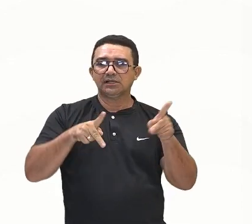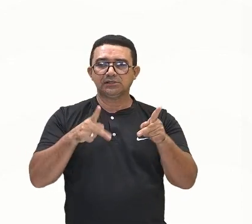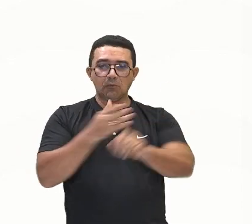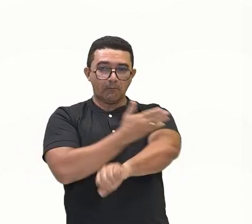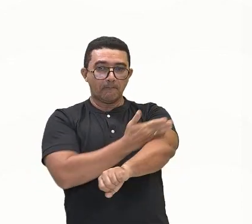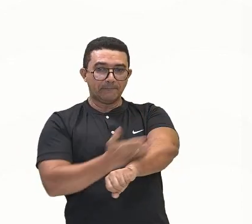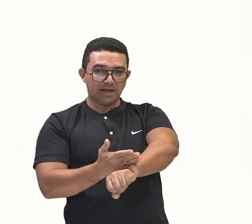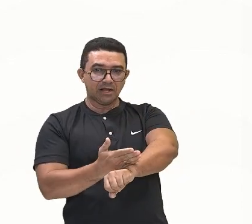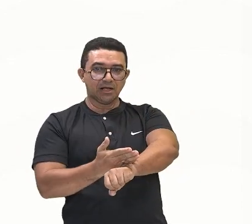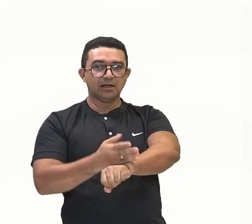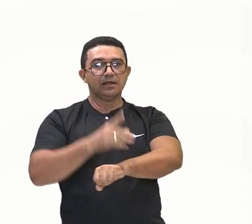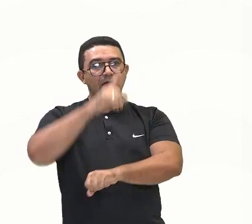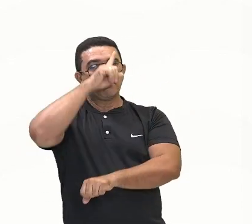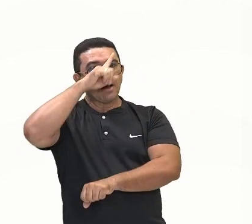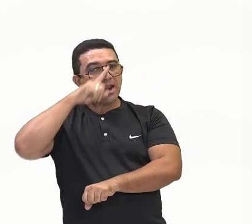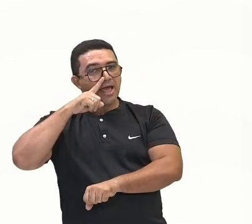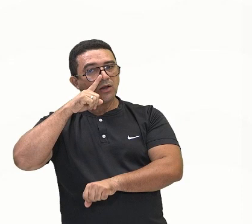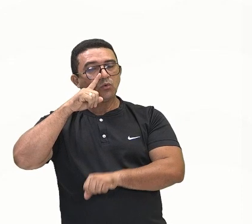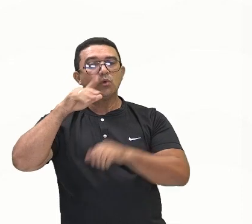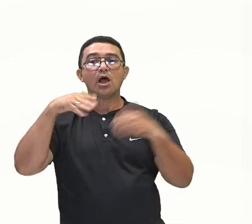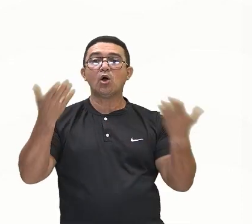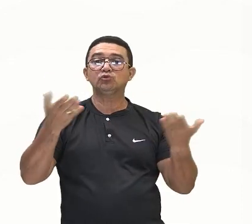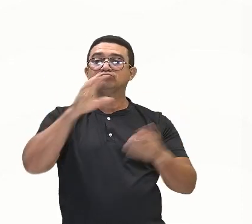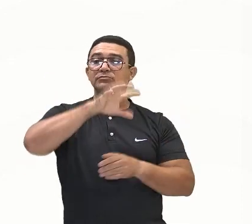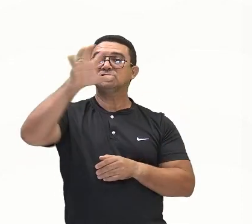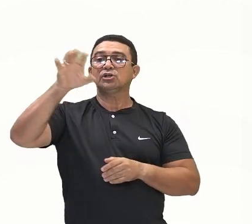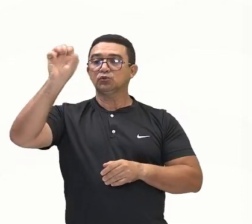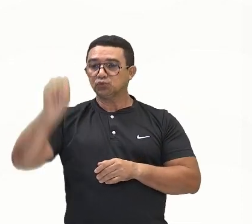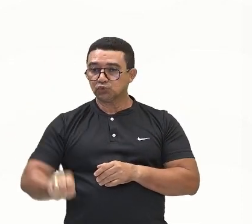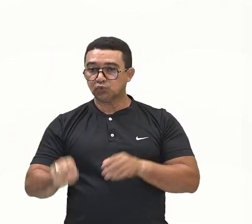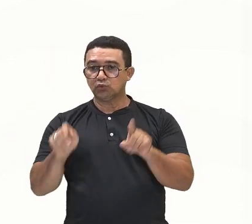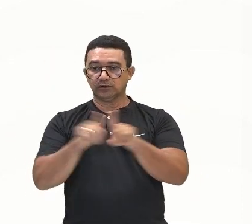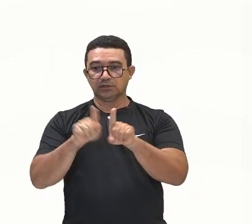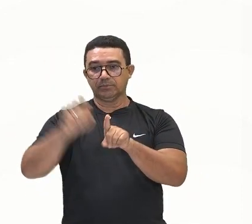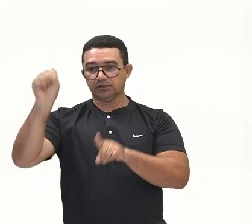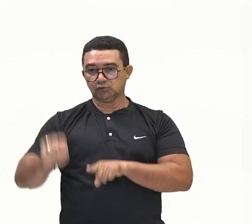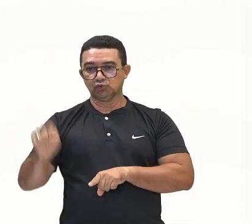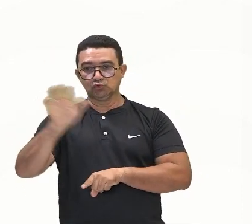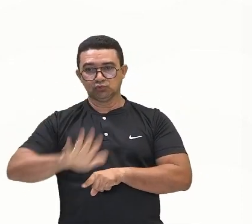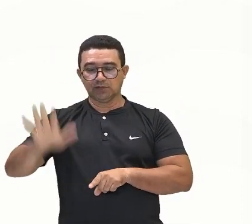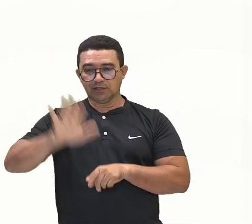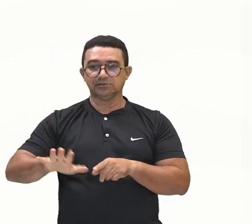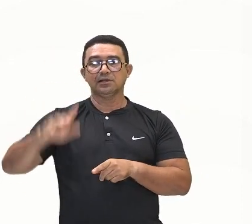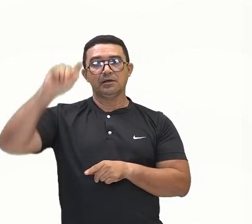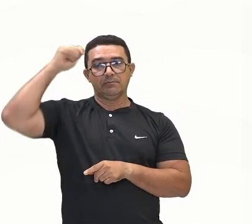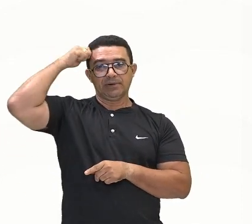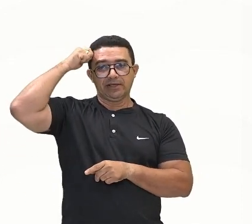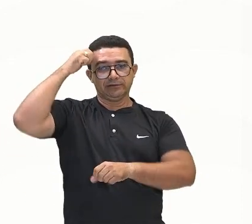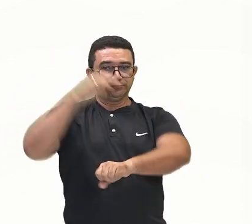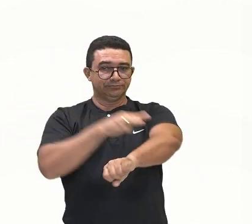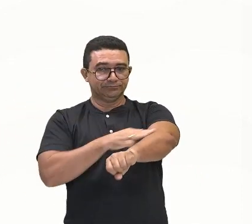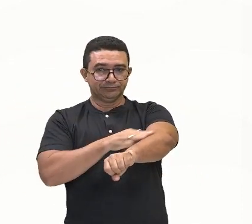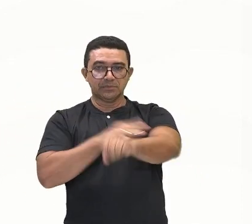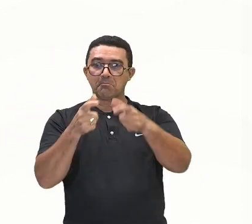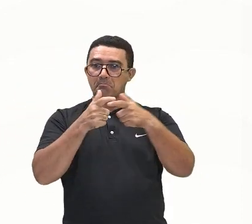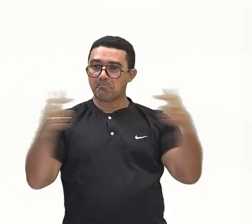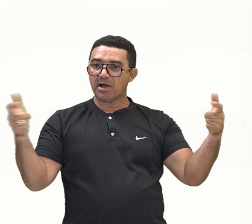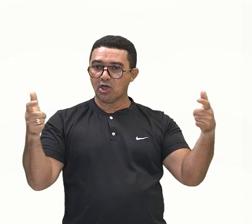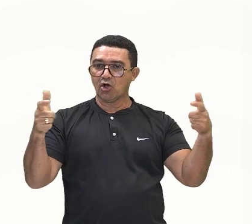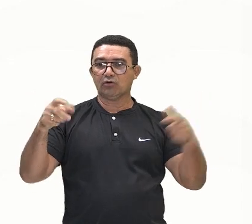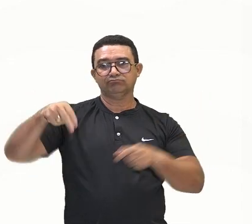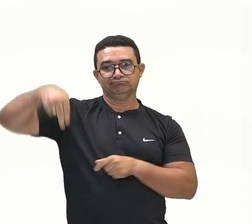e amarela nas regiões sul e sudeste, enquanto os pretos, pardos e indígenas vão se concentrar na região